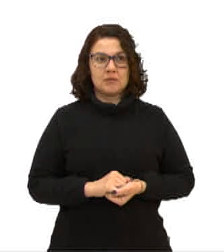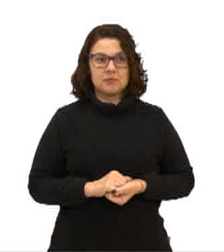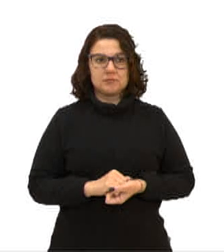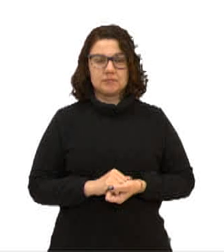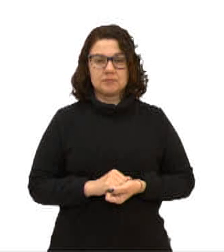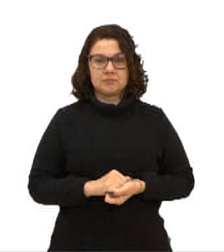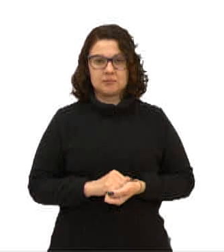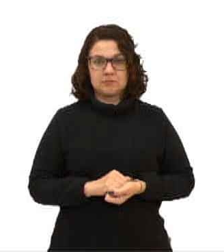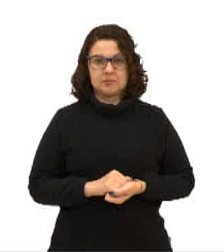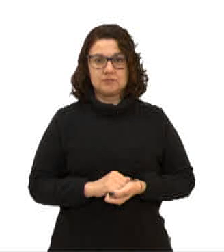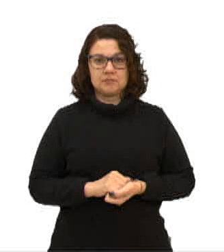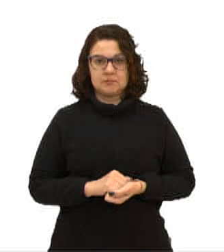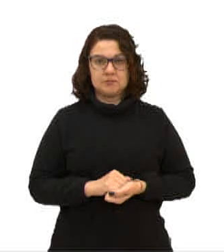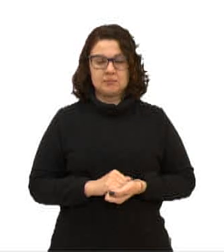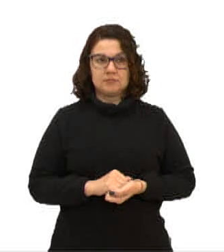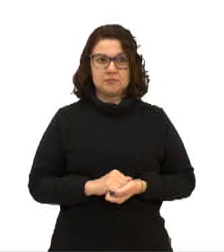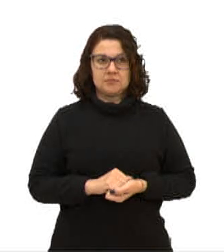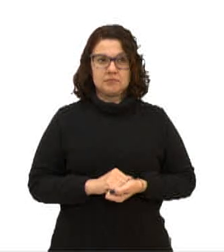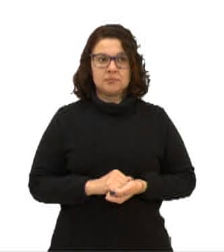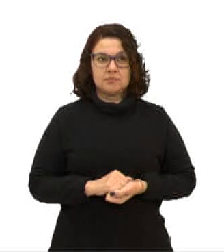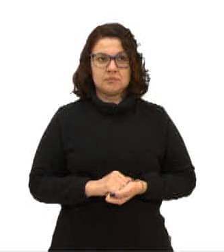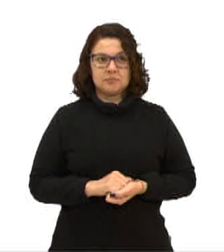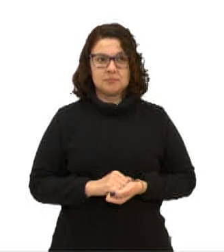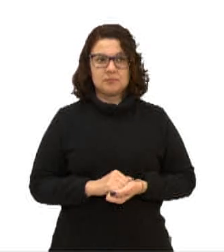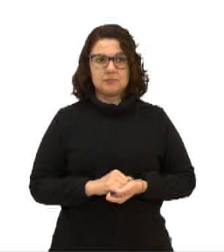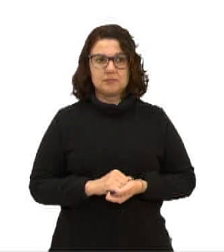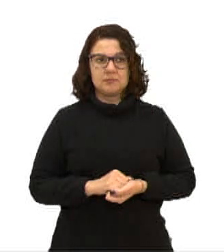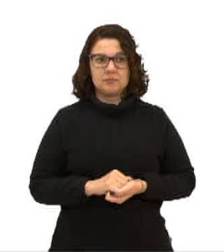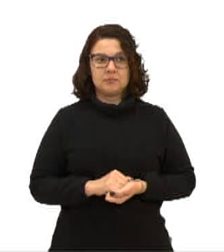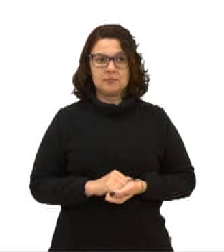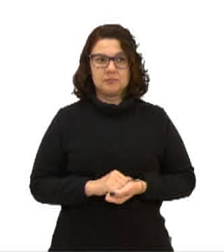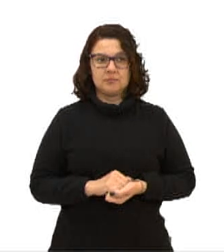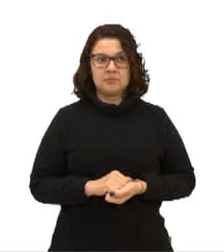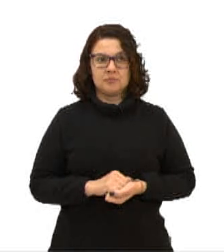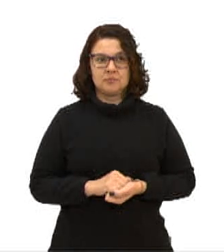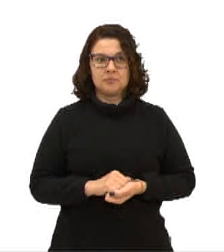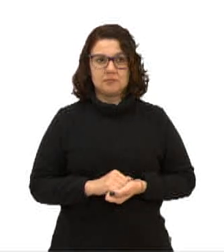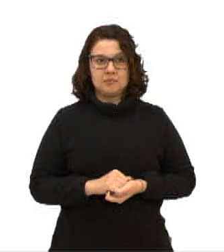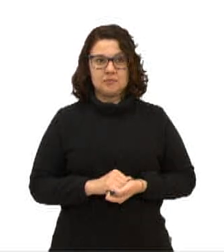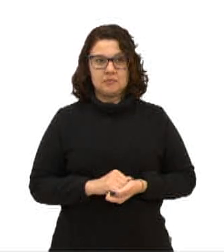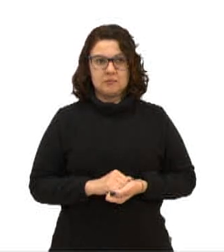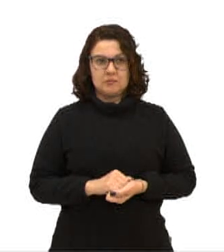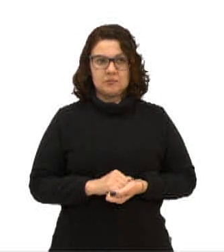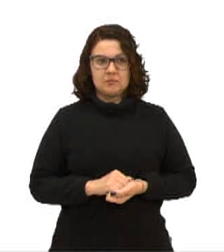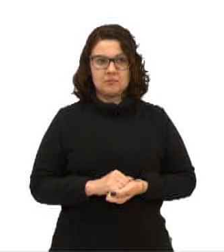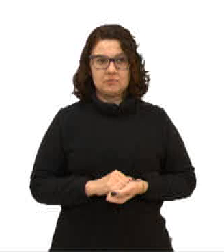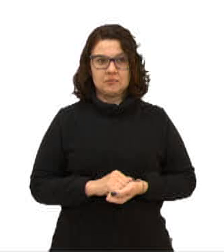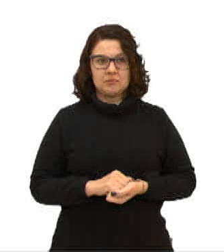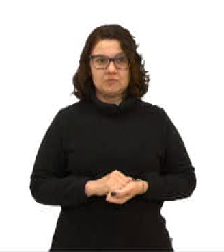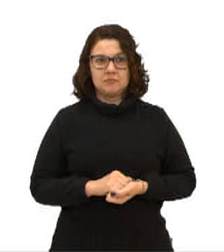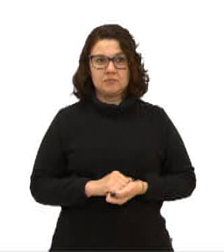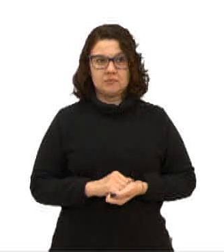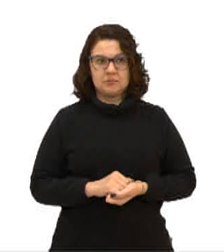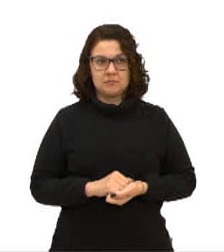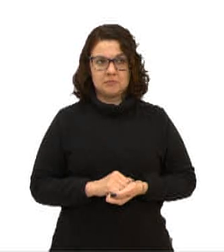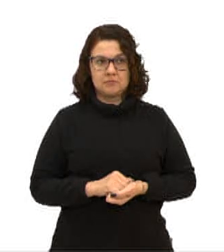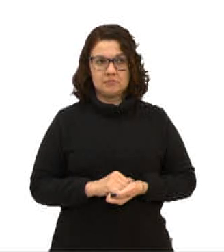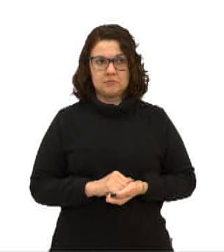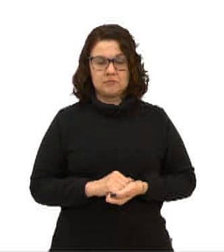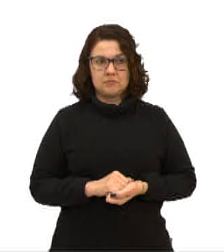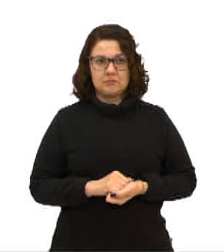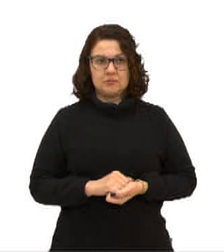El bus, el título de nuestro cuento. Mete su nariz en el cuello de la blusa para aspirar su propio